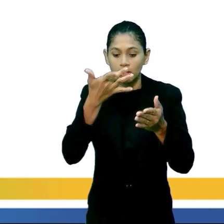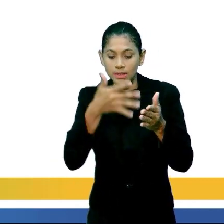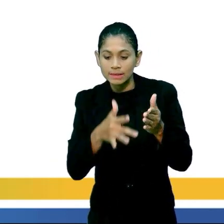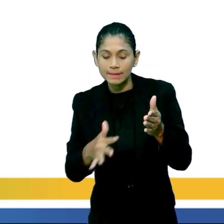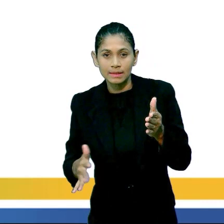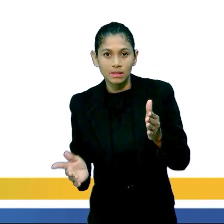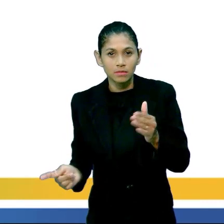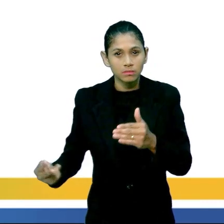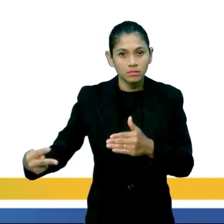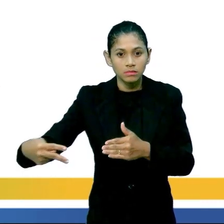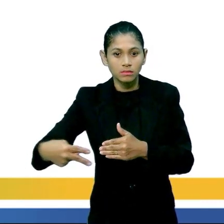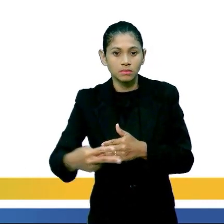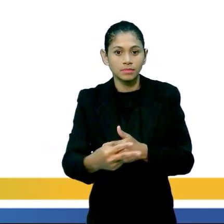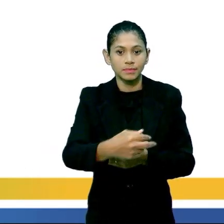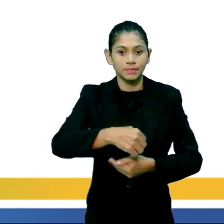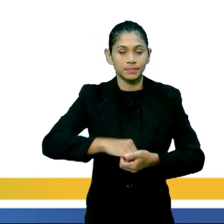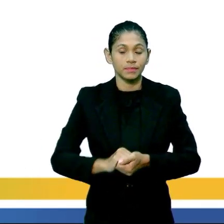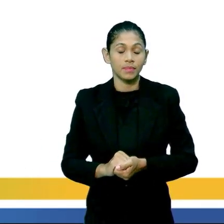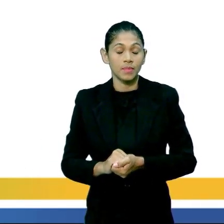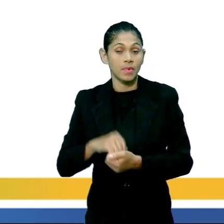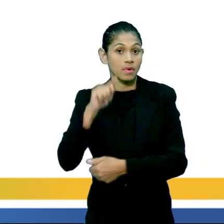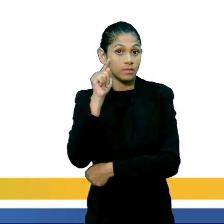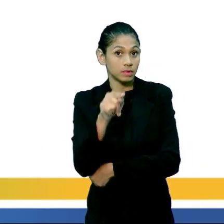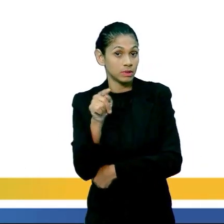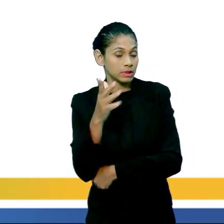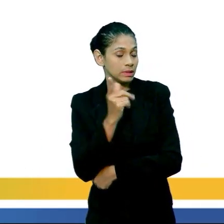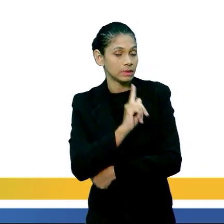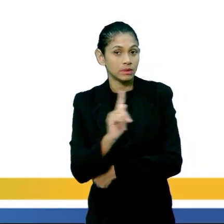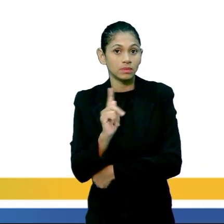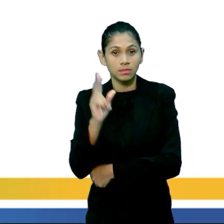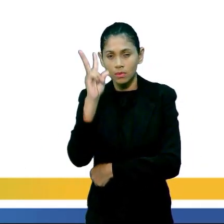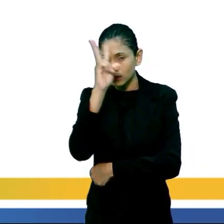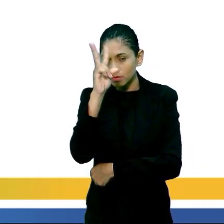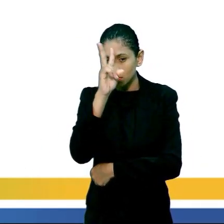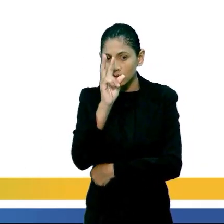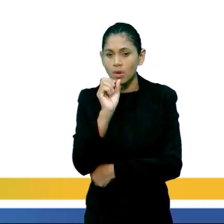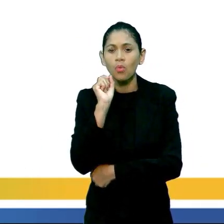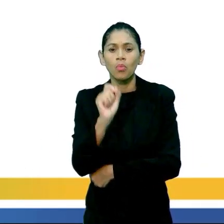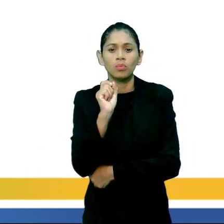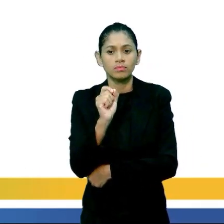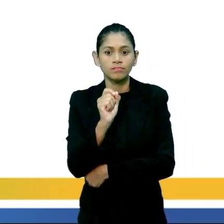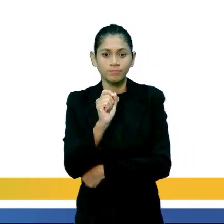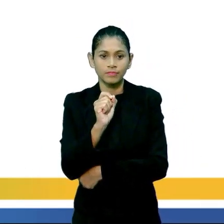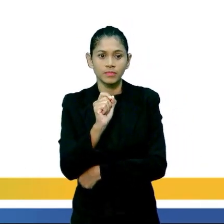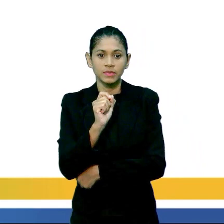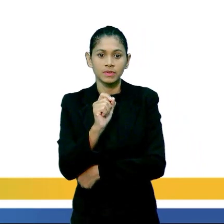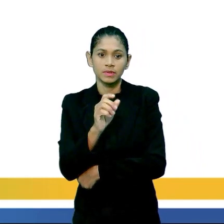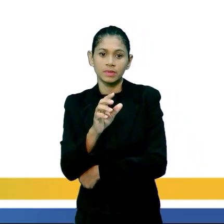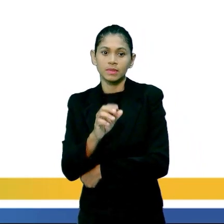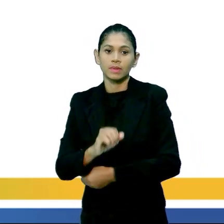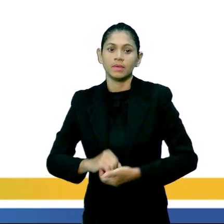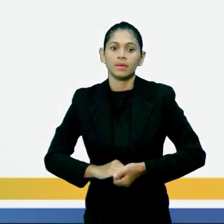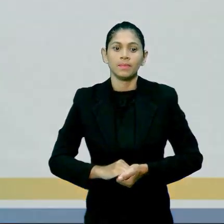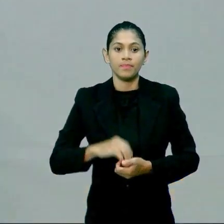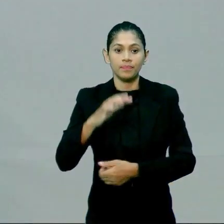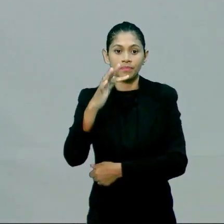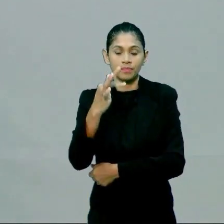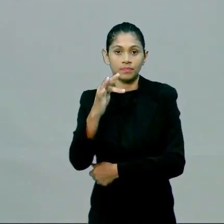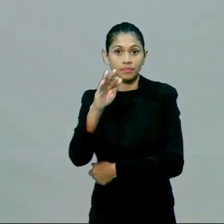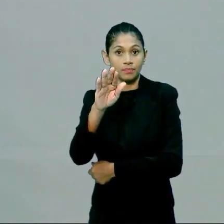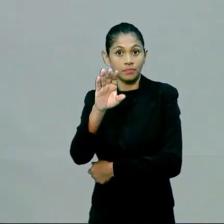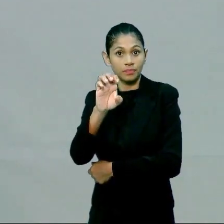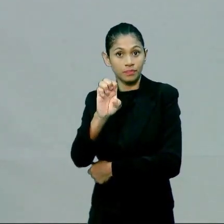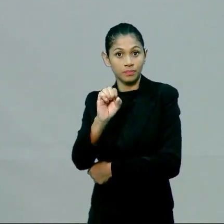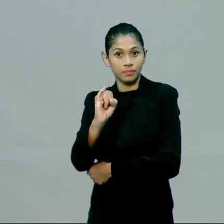naturais. Para você que não lembra o que é feitoria, são aqueles lugares onde os portugueses se